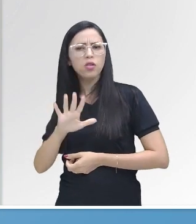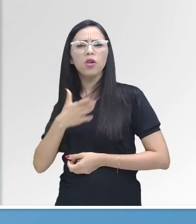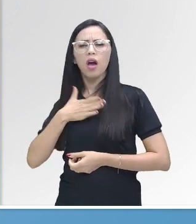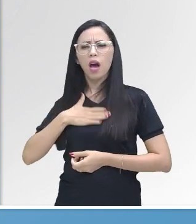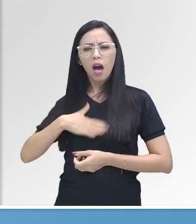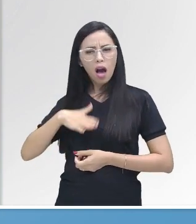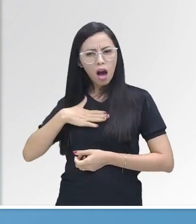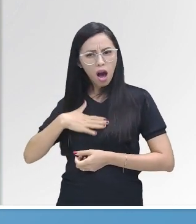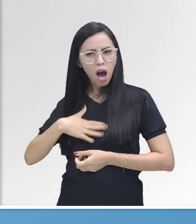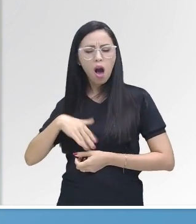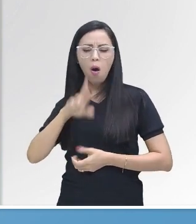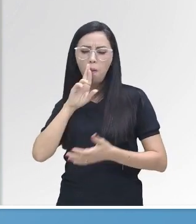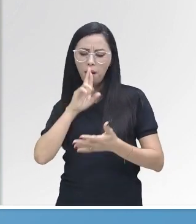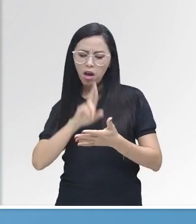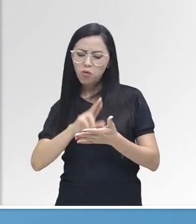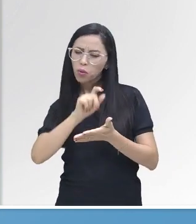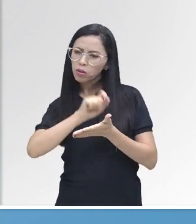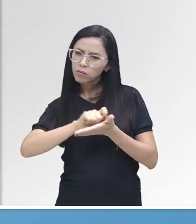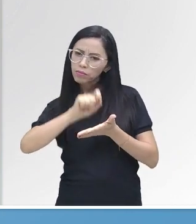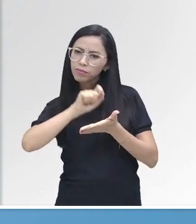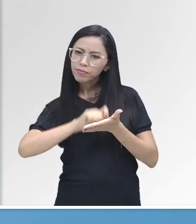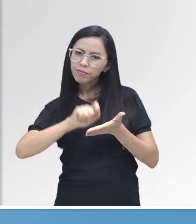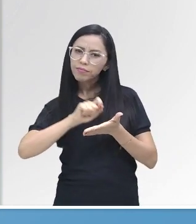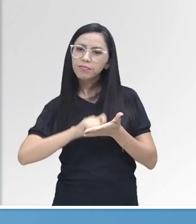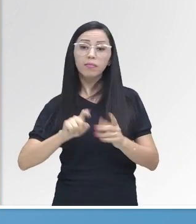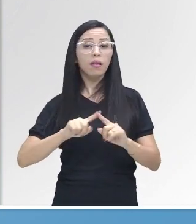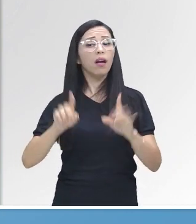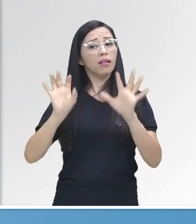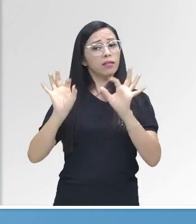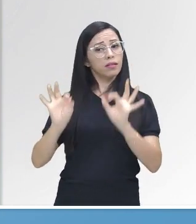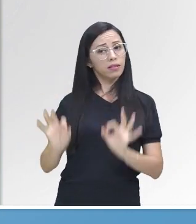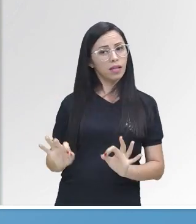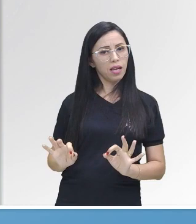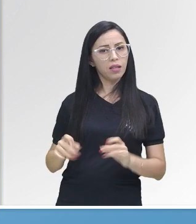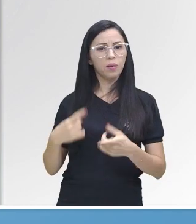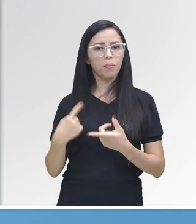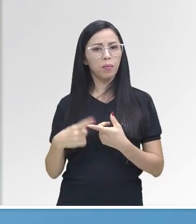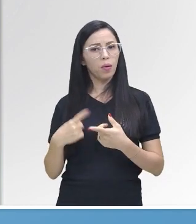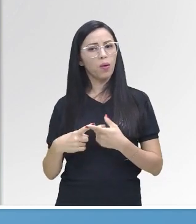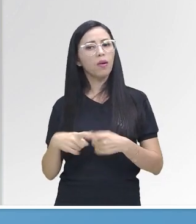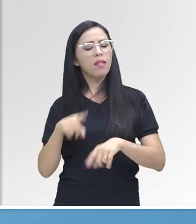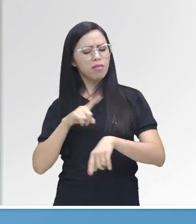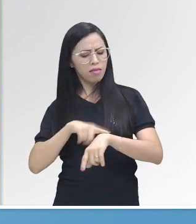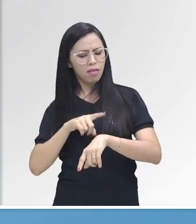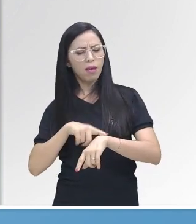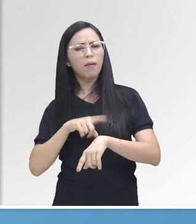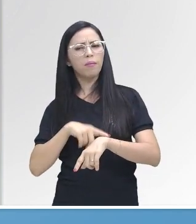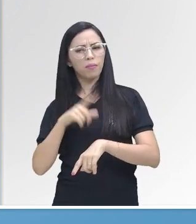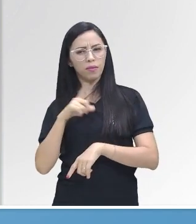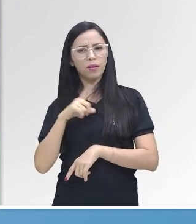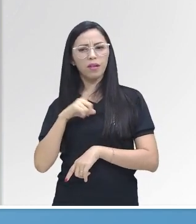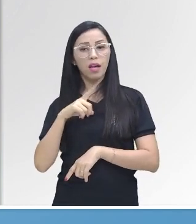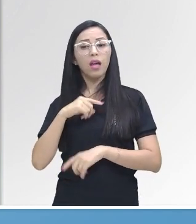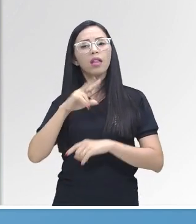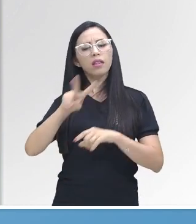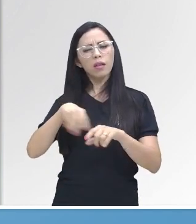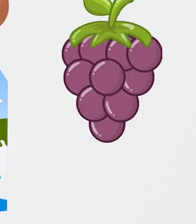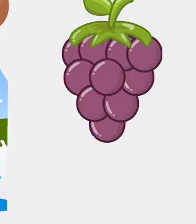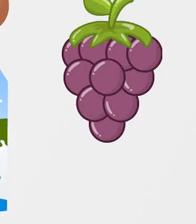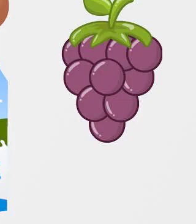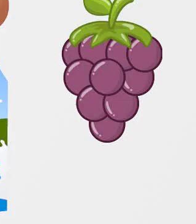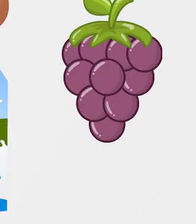com calma, mas faça direitinho, porque eu vou te dar um tempo e daqui a pouco eu